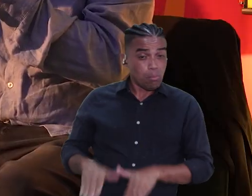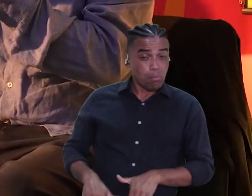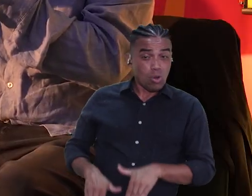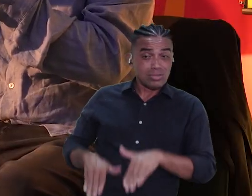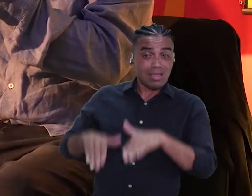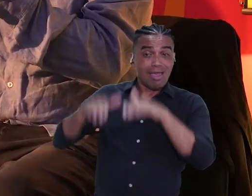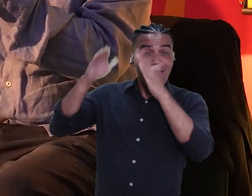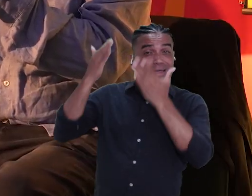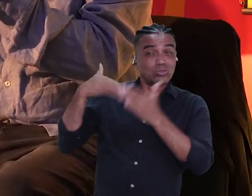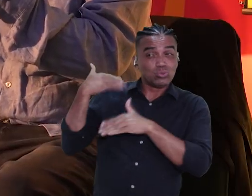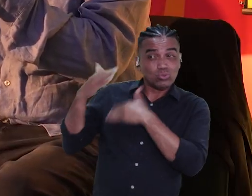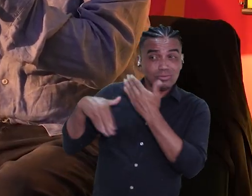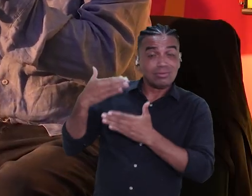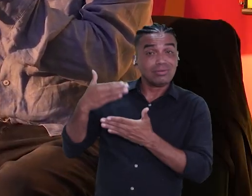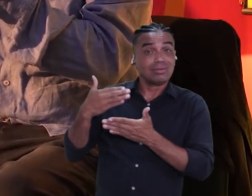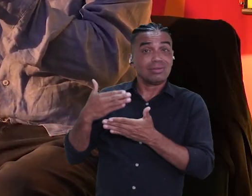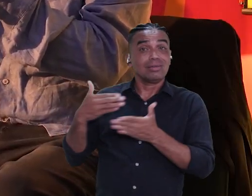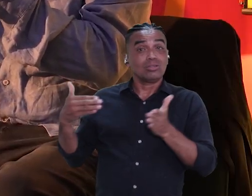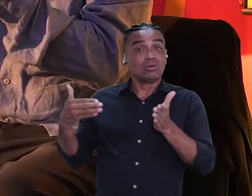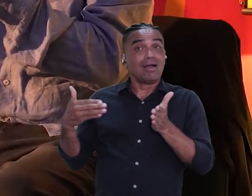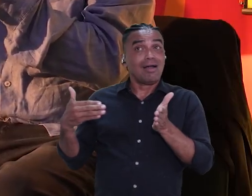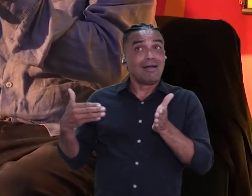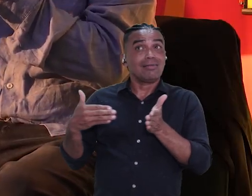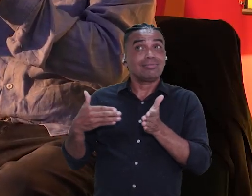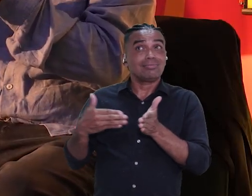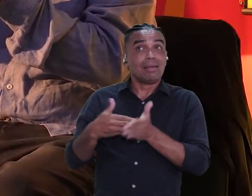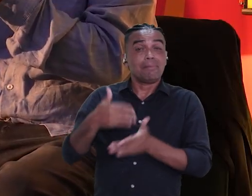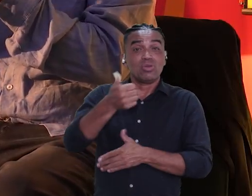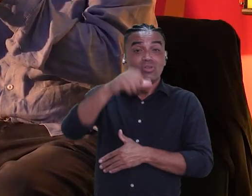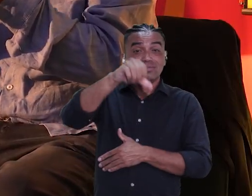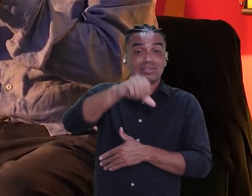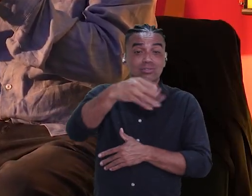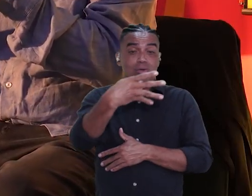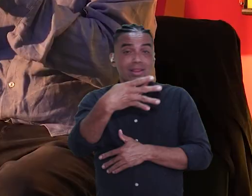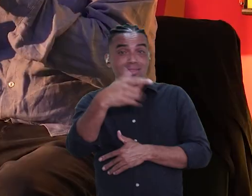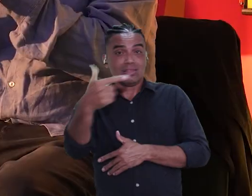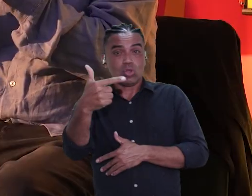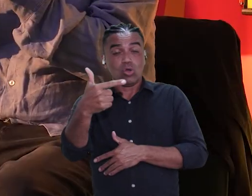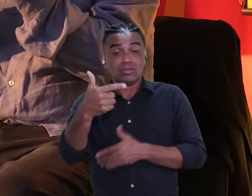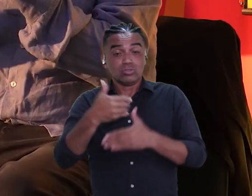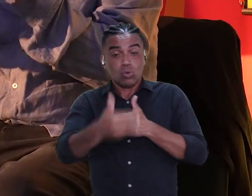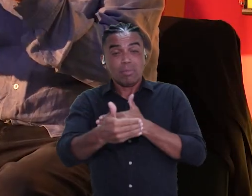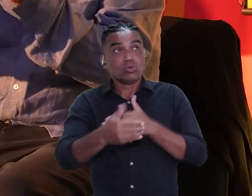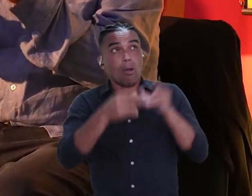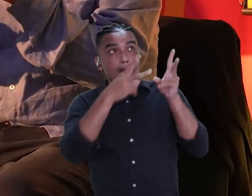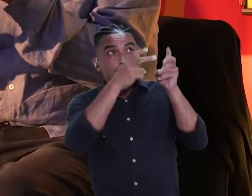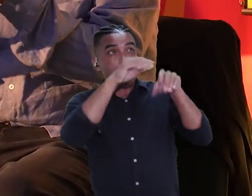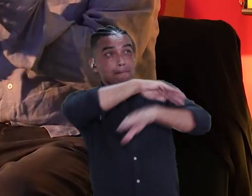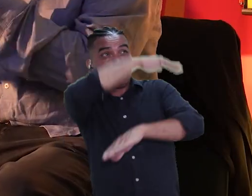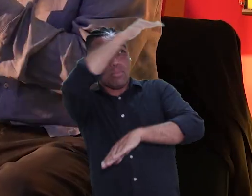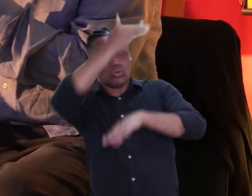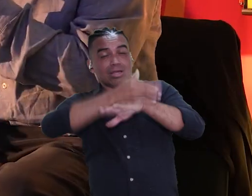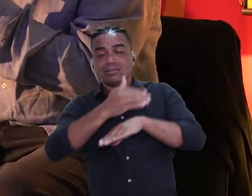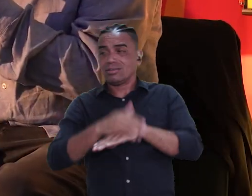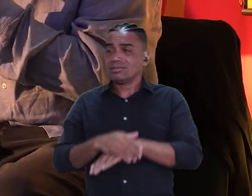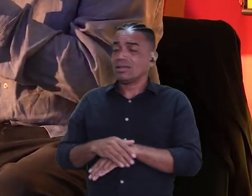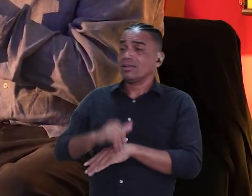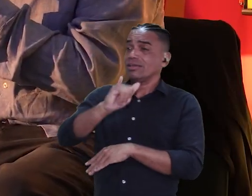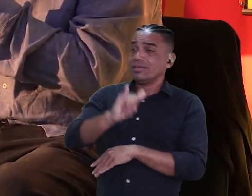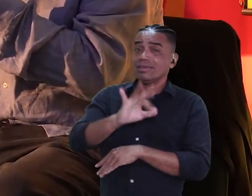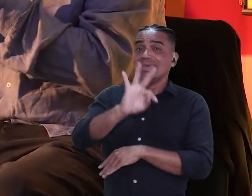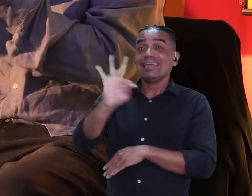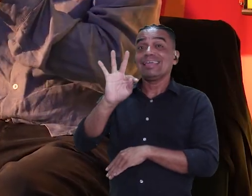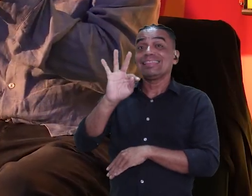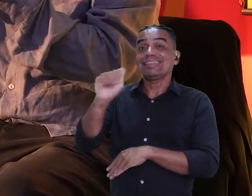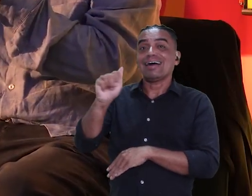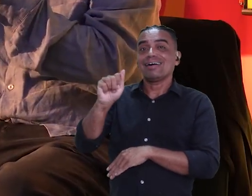processo pelo qual, só então, a partir de 42, começou a exploração, e ele percebe... E Ita é pedra, né?